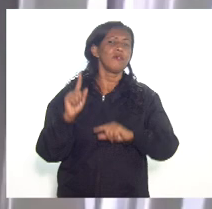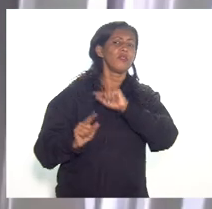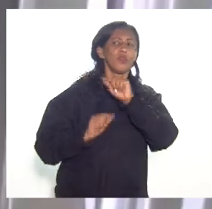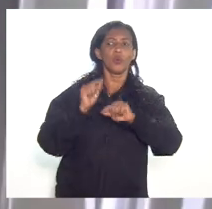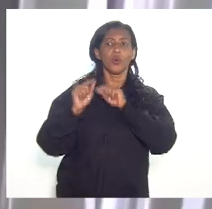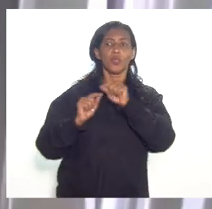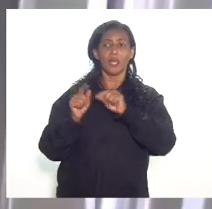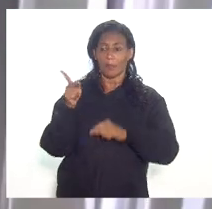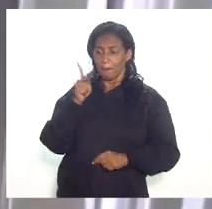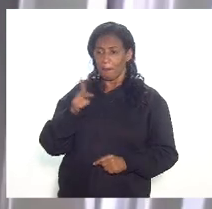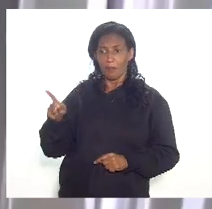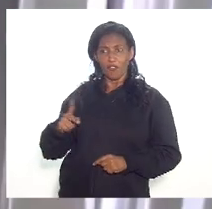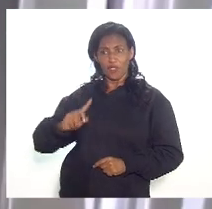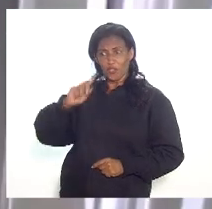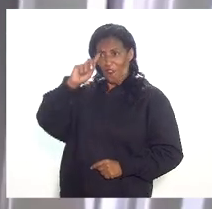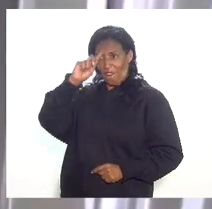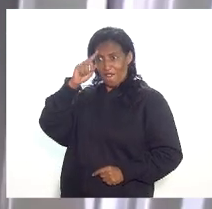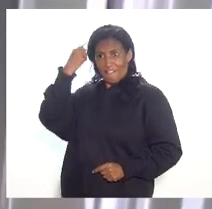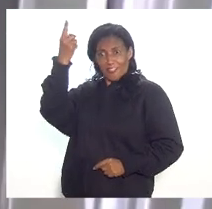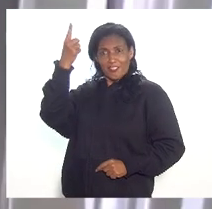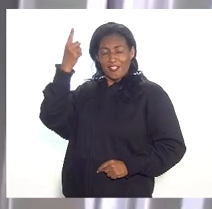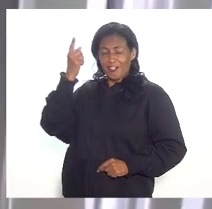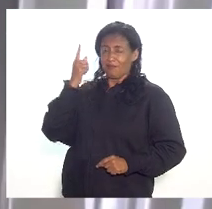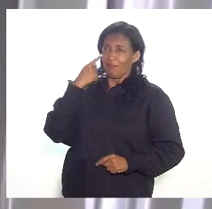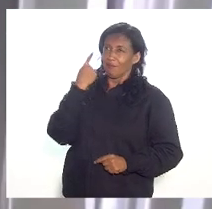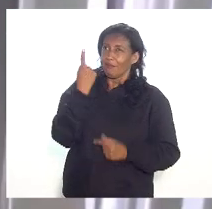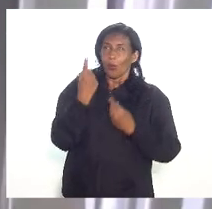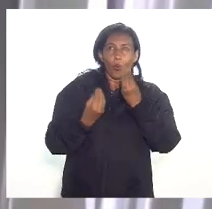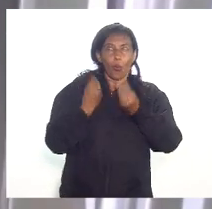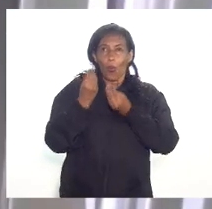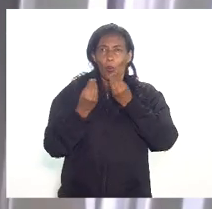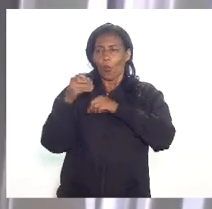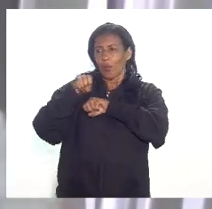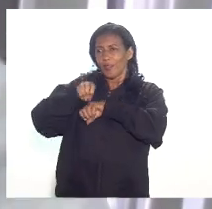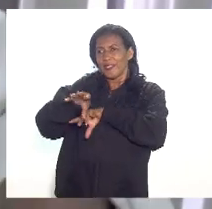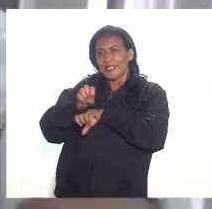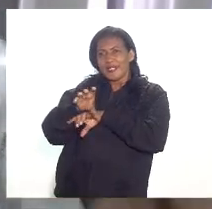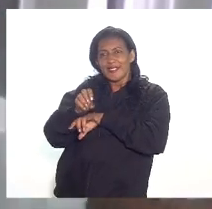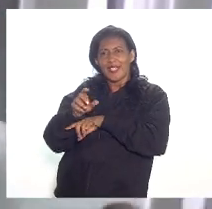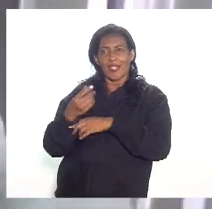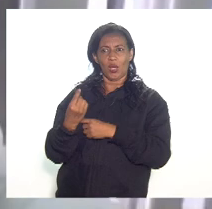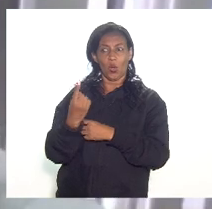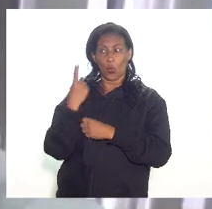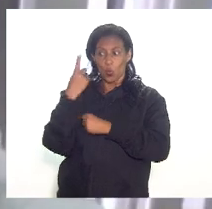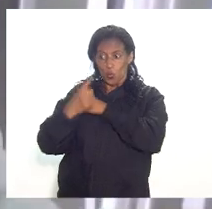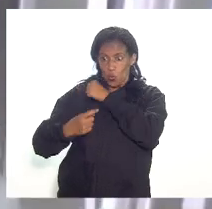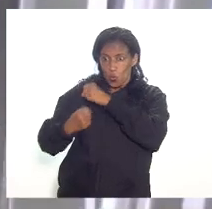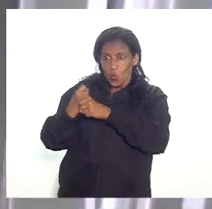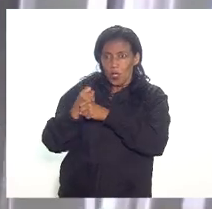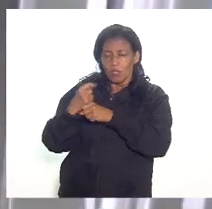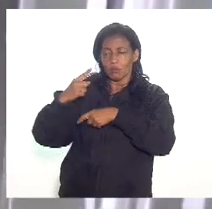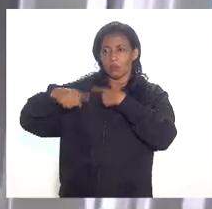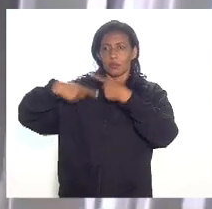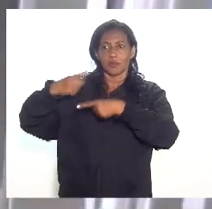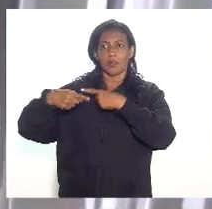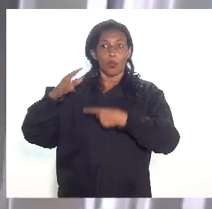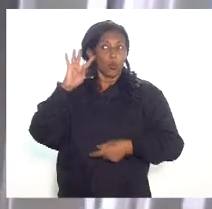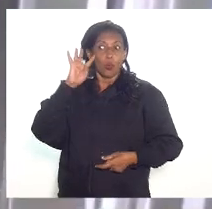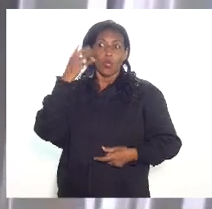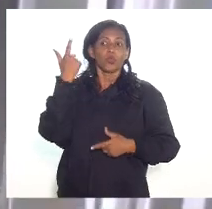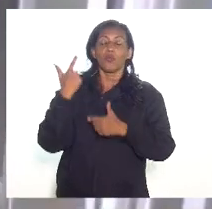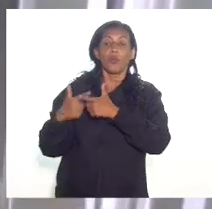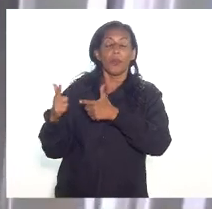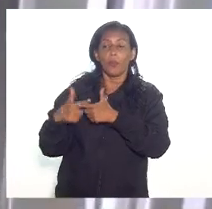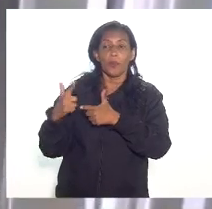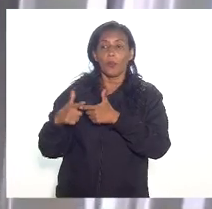reinventando quando a maioria das redes públicas por exemplo deputada Mata Rocha um ano depois da pandemia não resolveram os